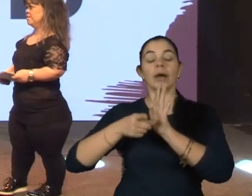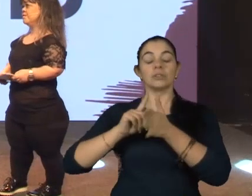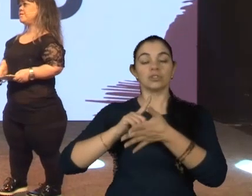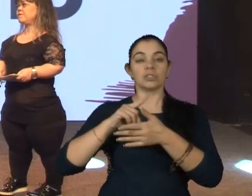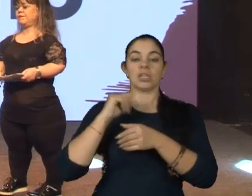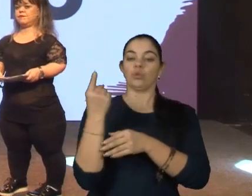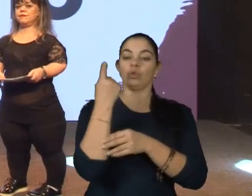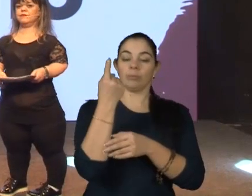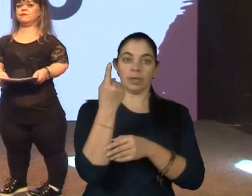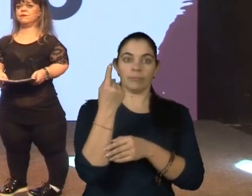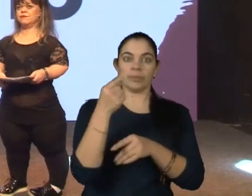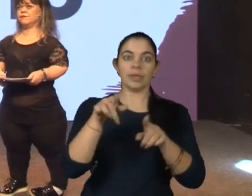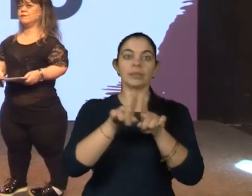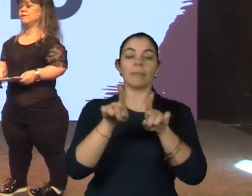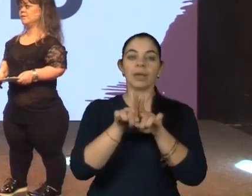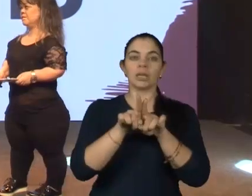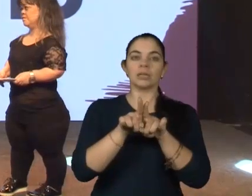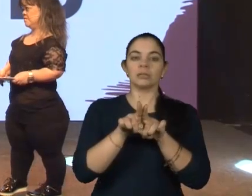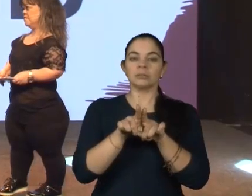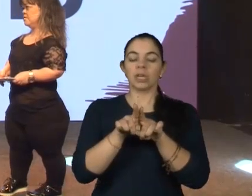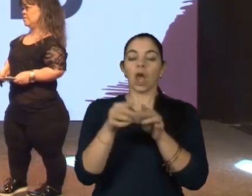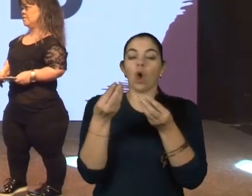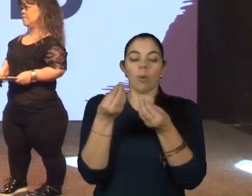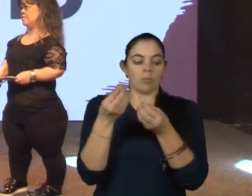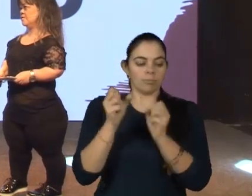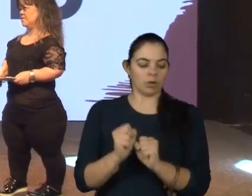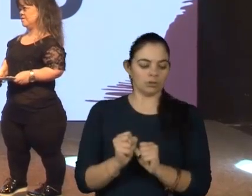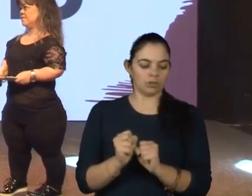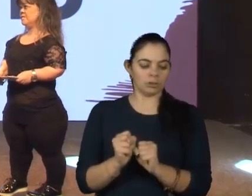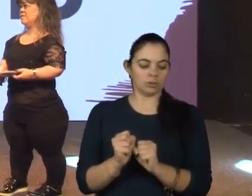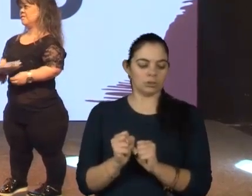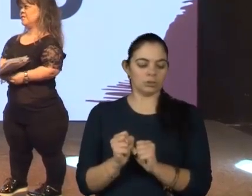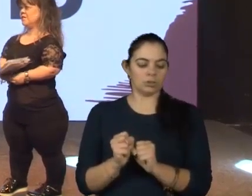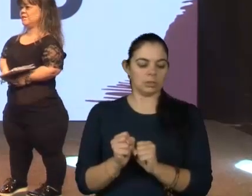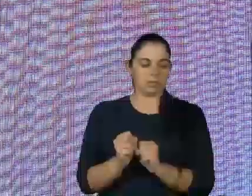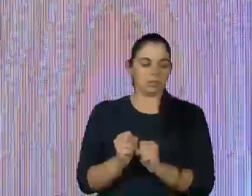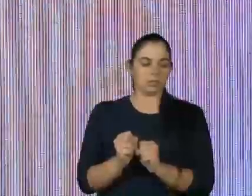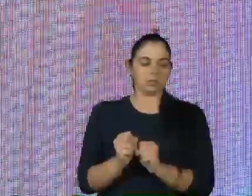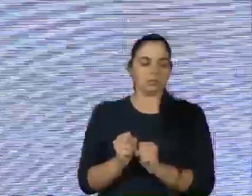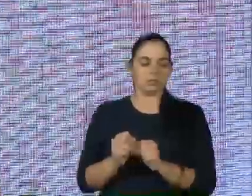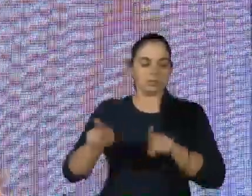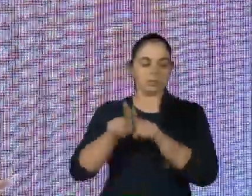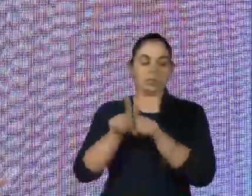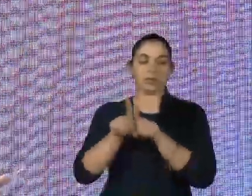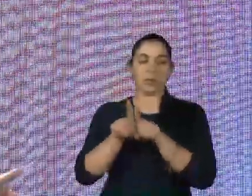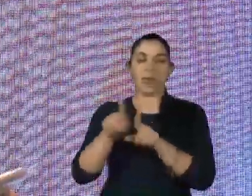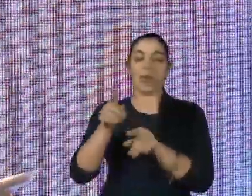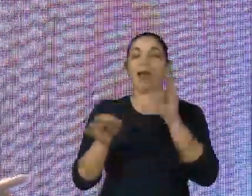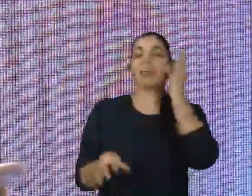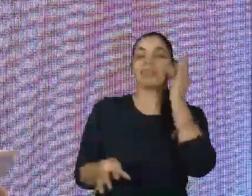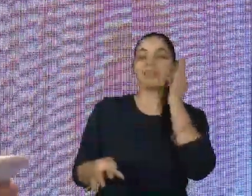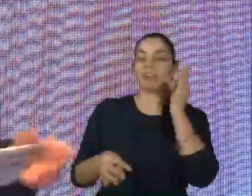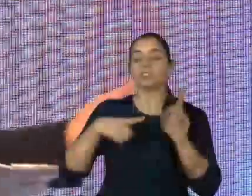sobre autonomia e independência, como a gente pode transformar a superproteção em mais autonomia. A gente trouxe o exemplo da Tati, junto